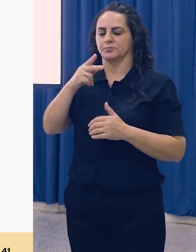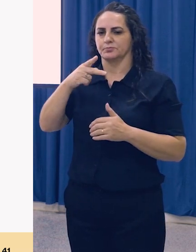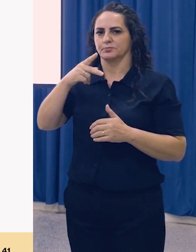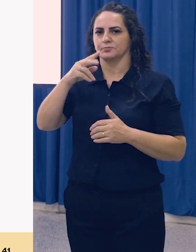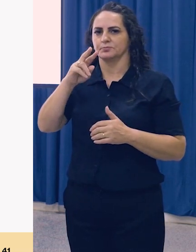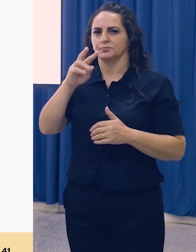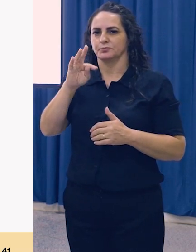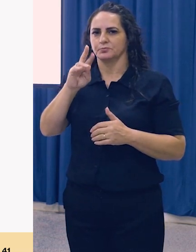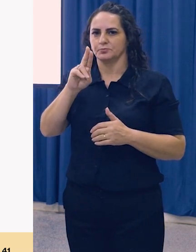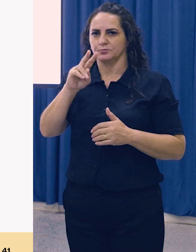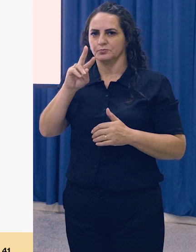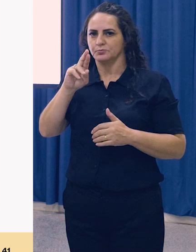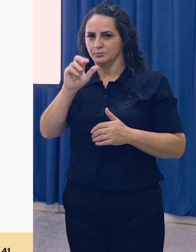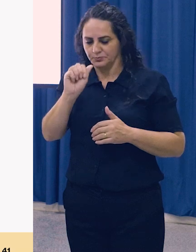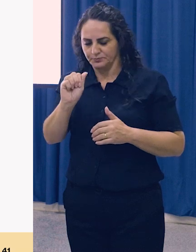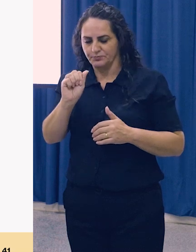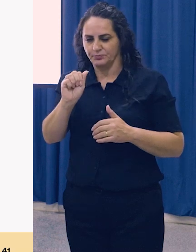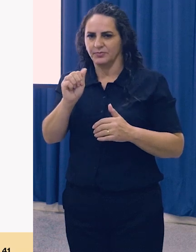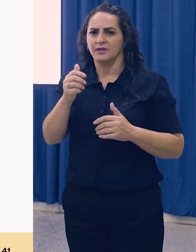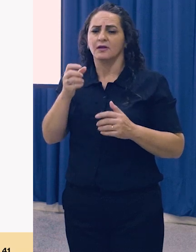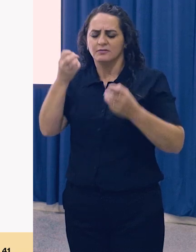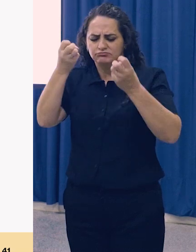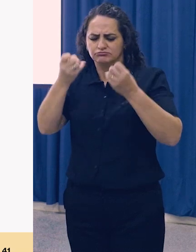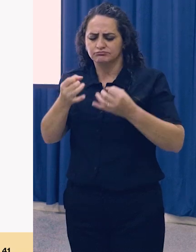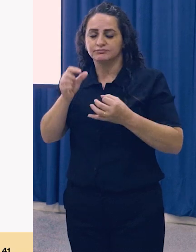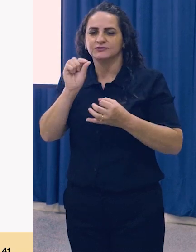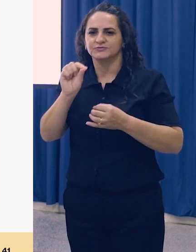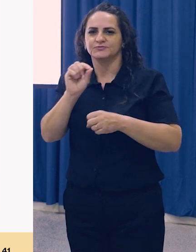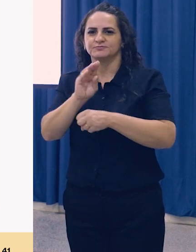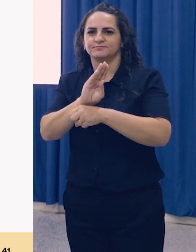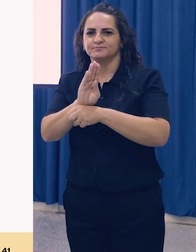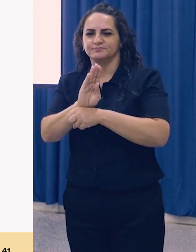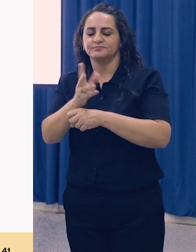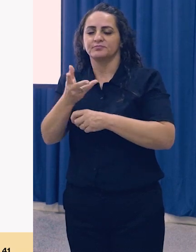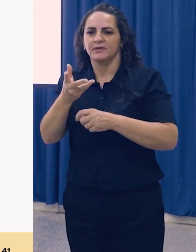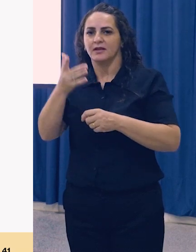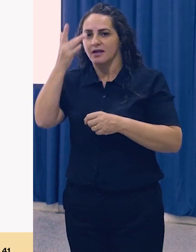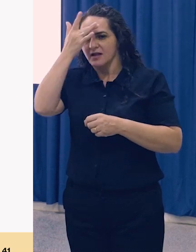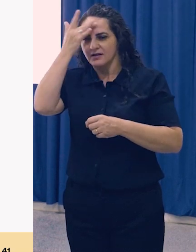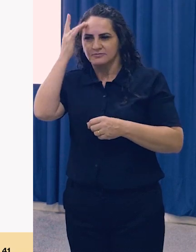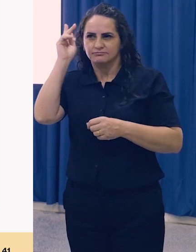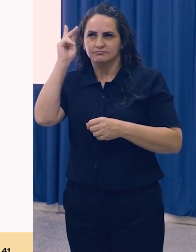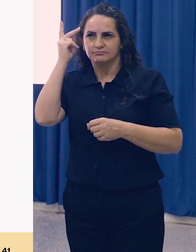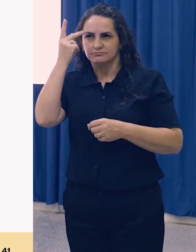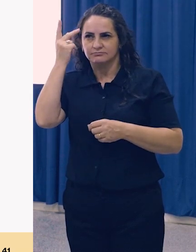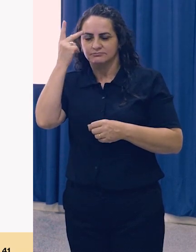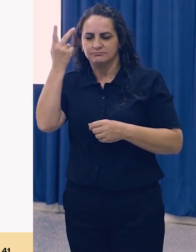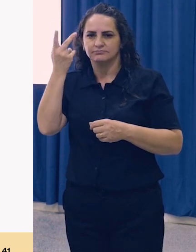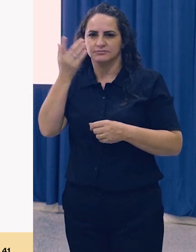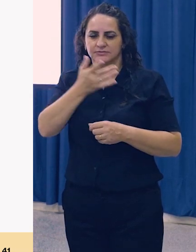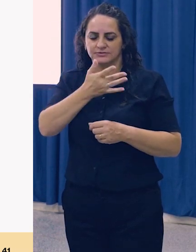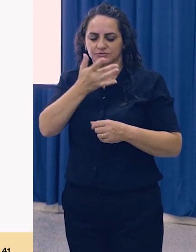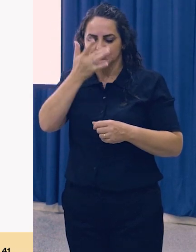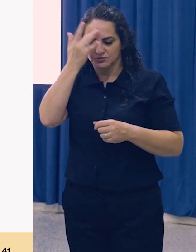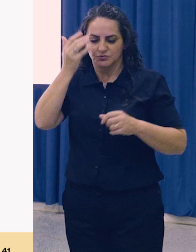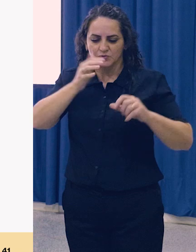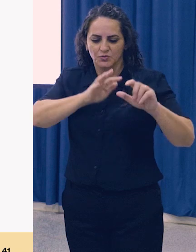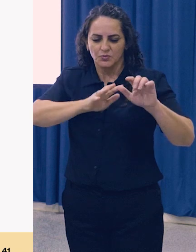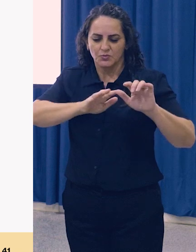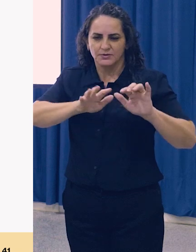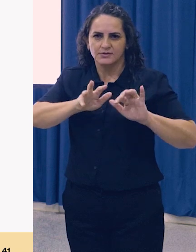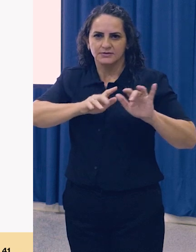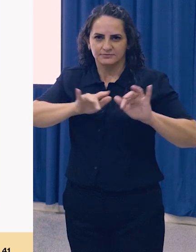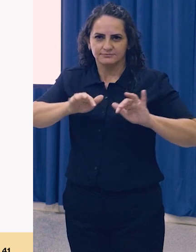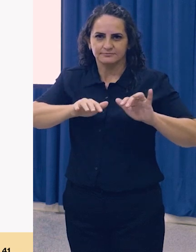Apple que conta, enfim, a história de várias pessoas que estão no escritório, só que elas não têm contato